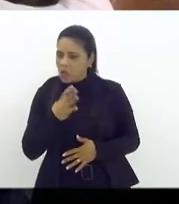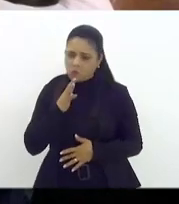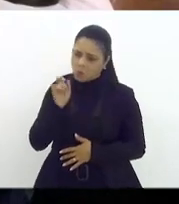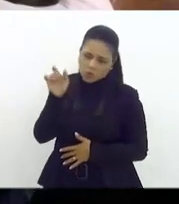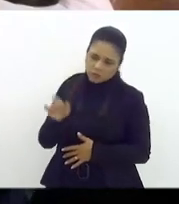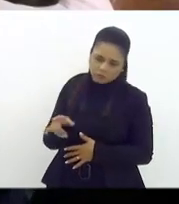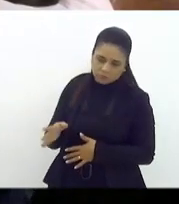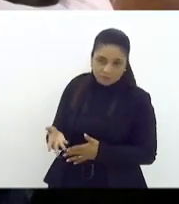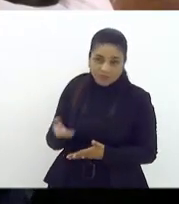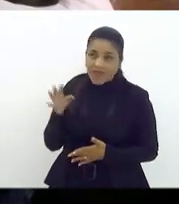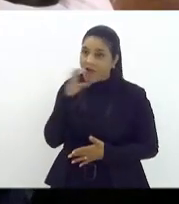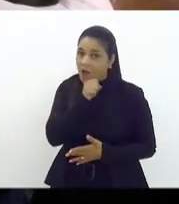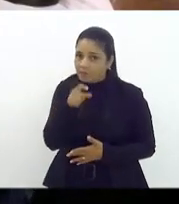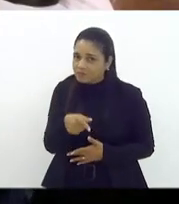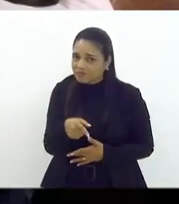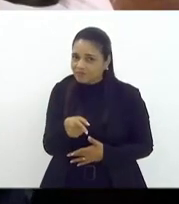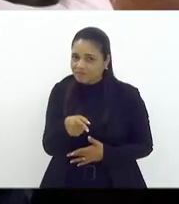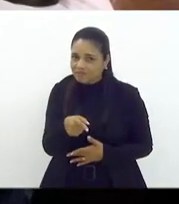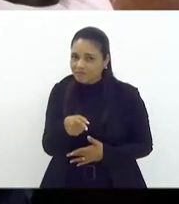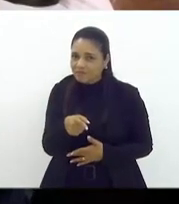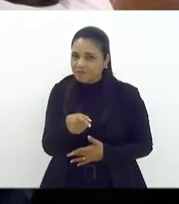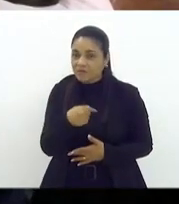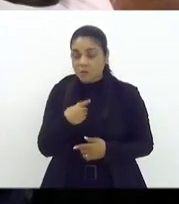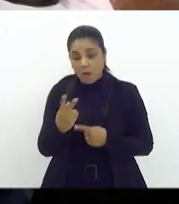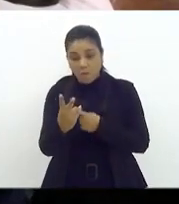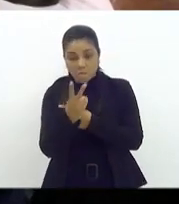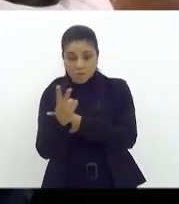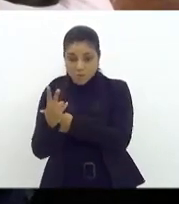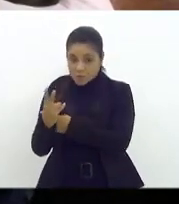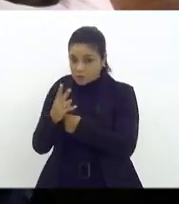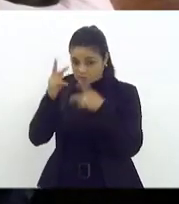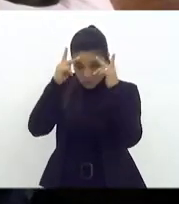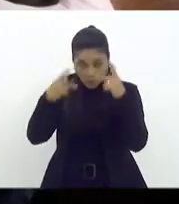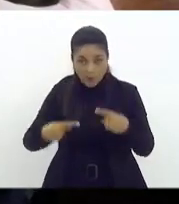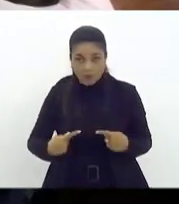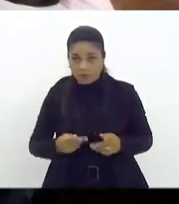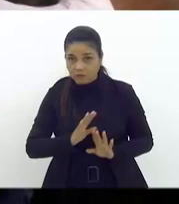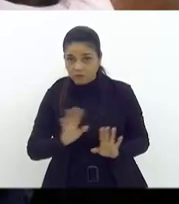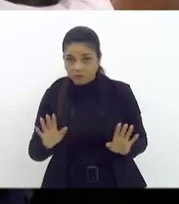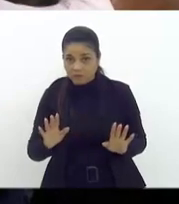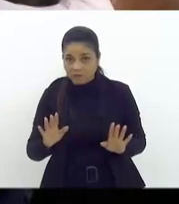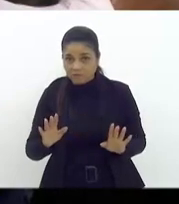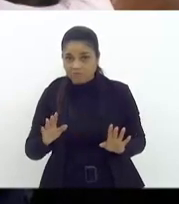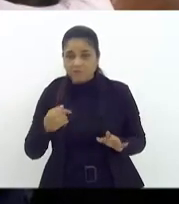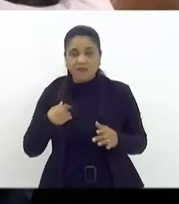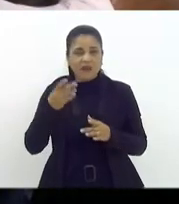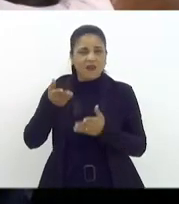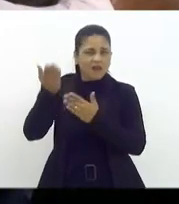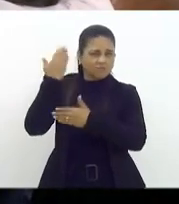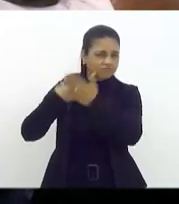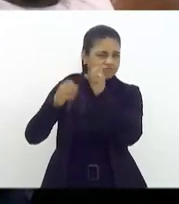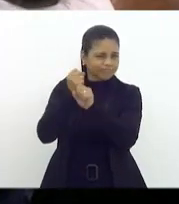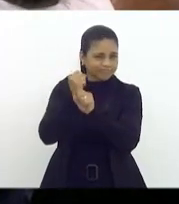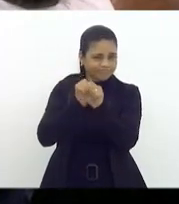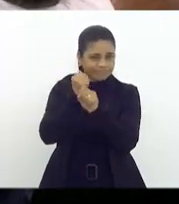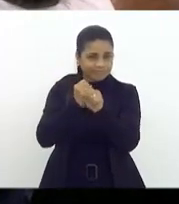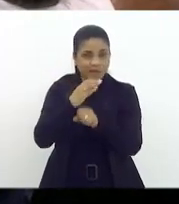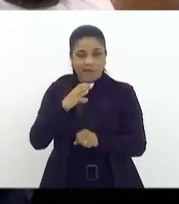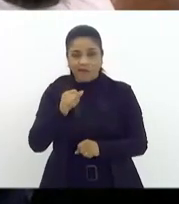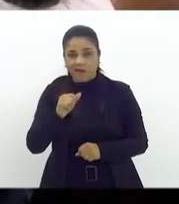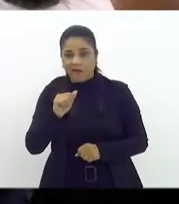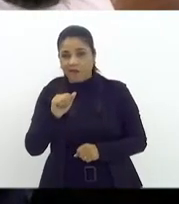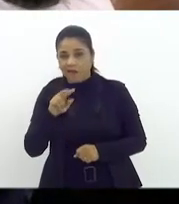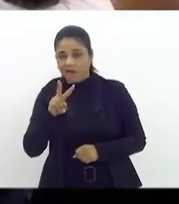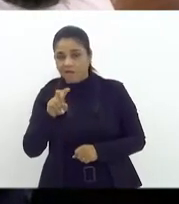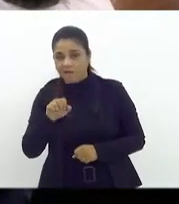rapidamente pensem que isso aqui é uma proteção para o ser humano nós vivemos em cavernas eu queria saber quem era da minha tribo quem